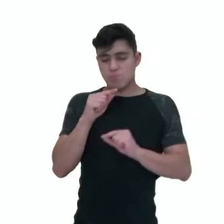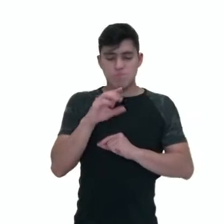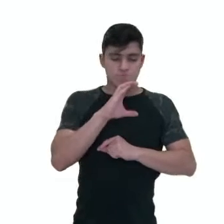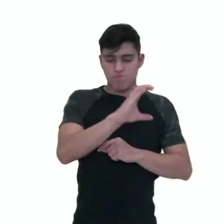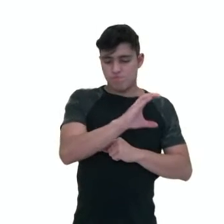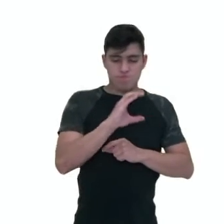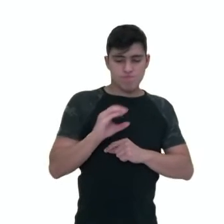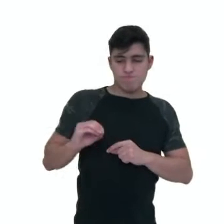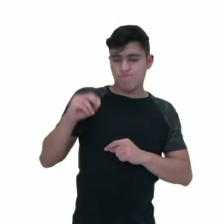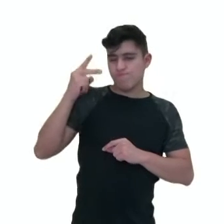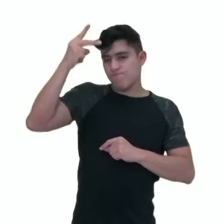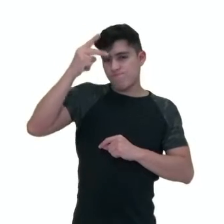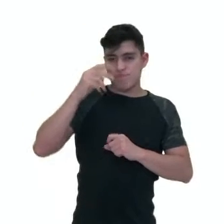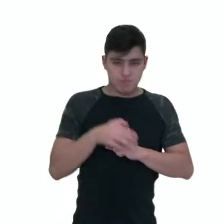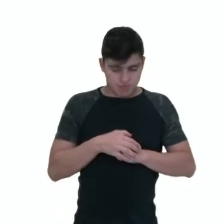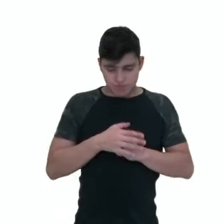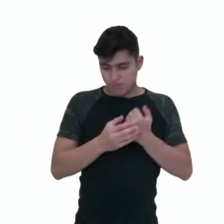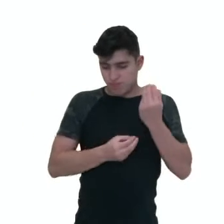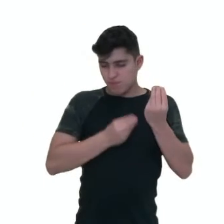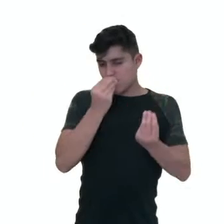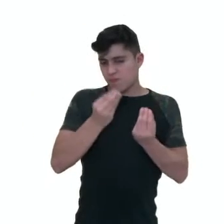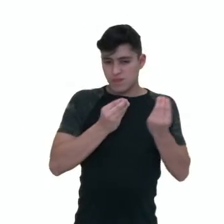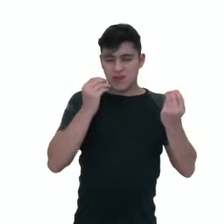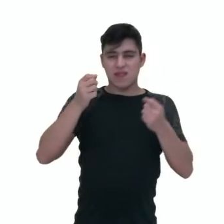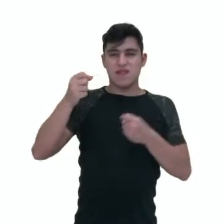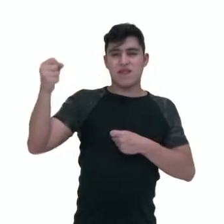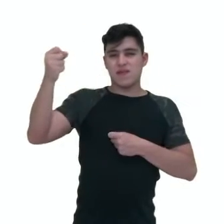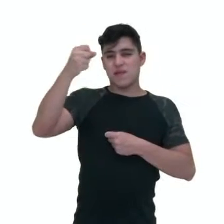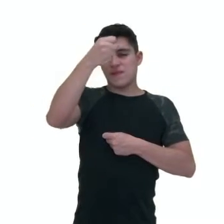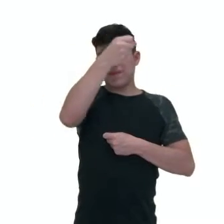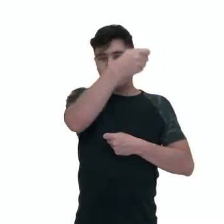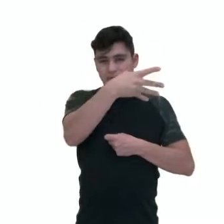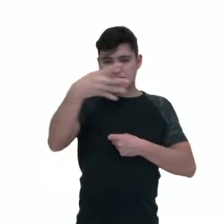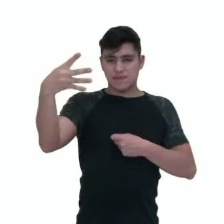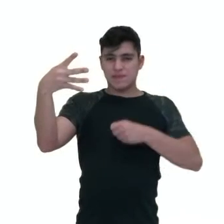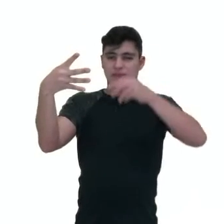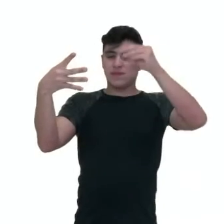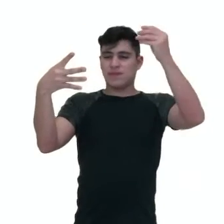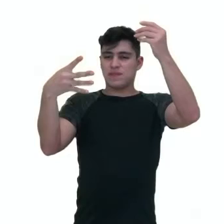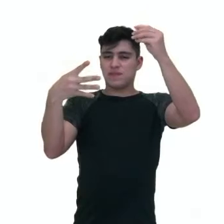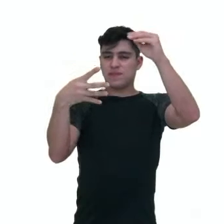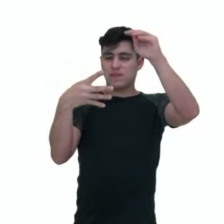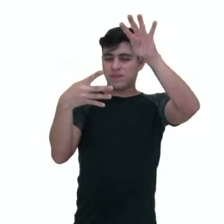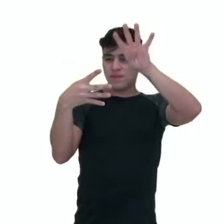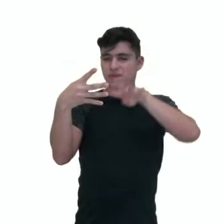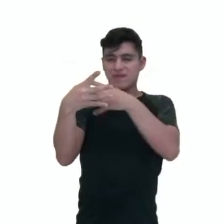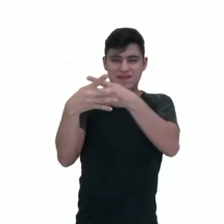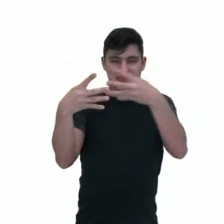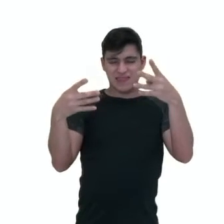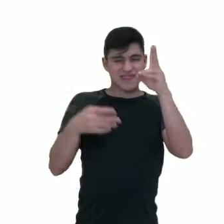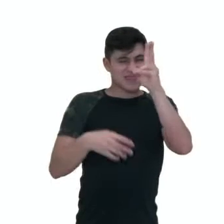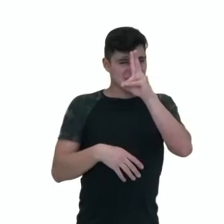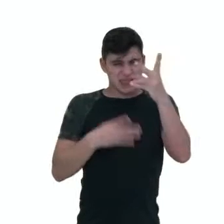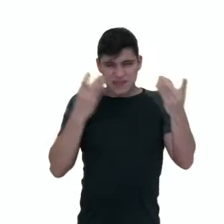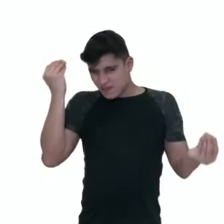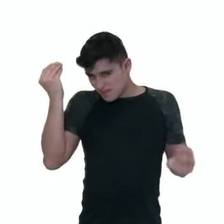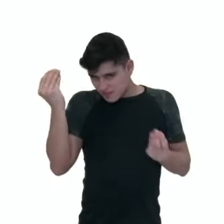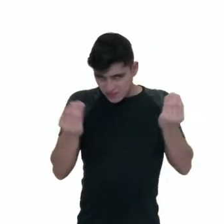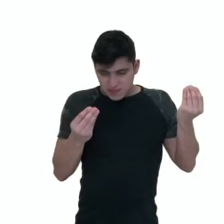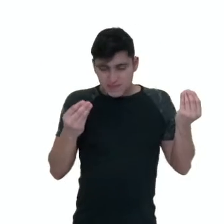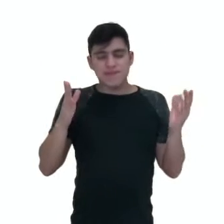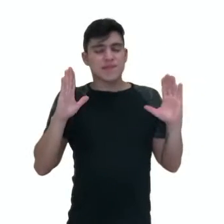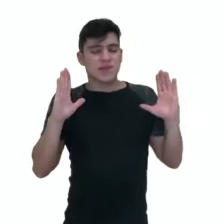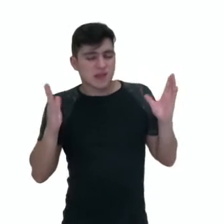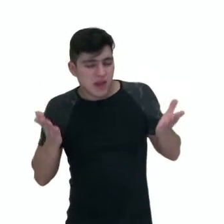CO2. Então a distribuição eletrônica, para quem não recorda, conforme a